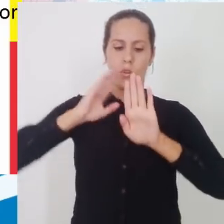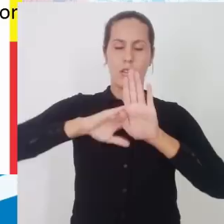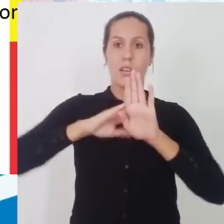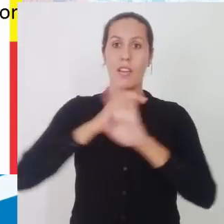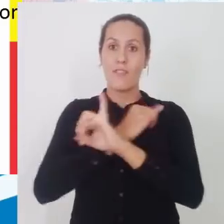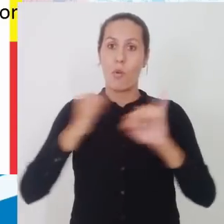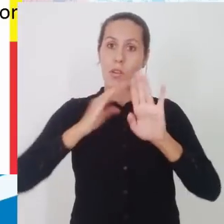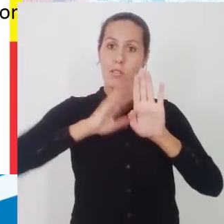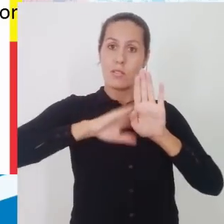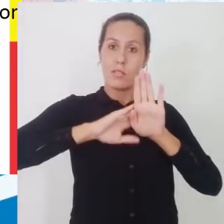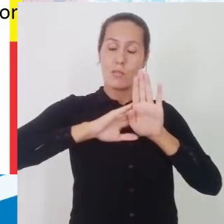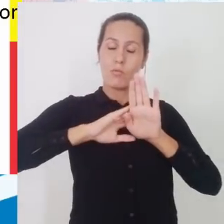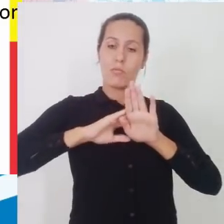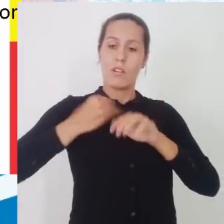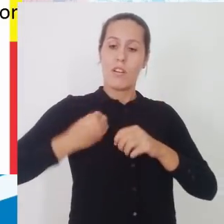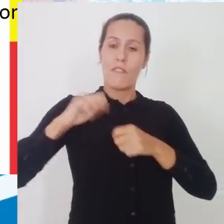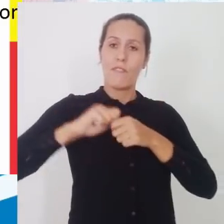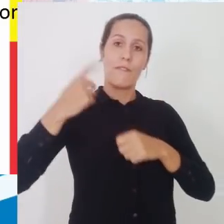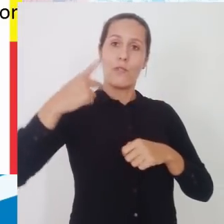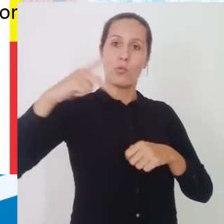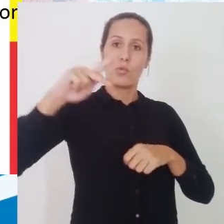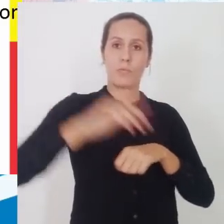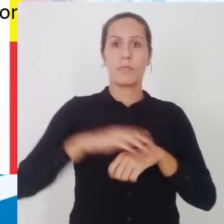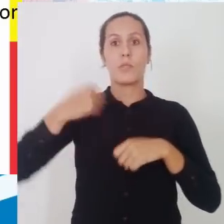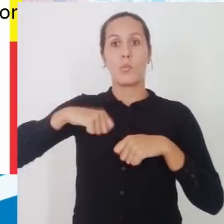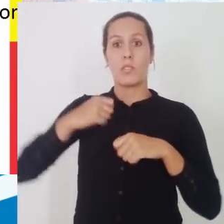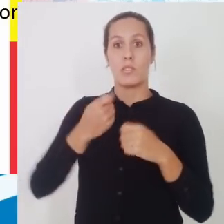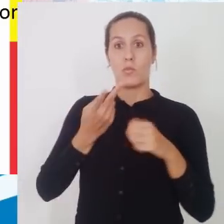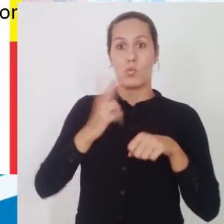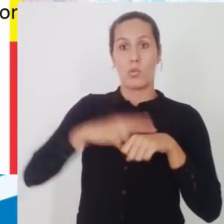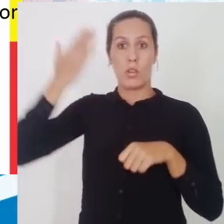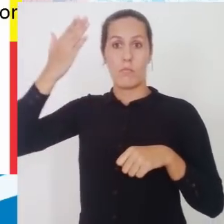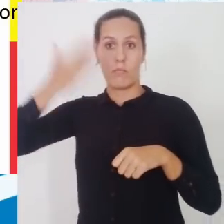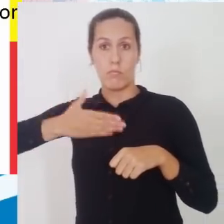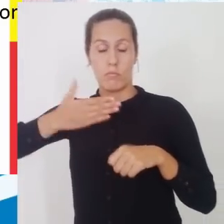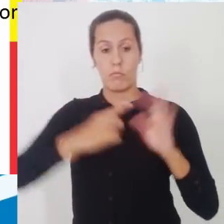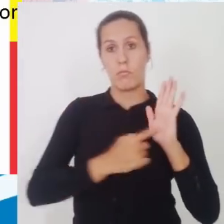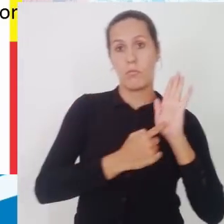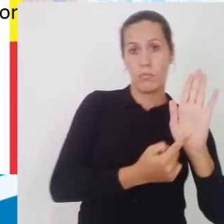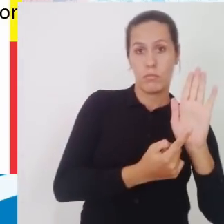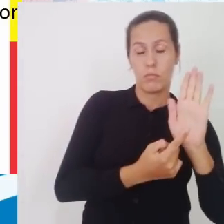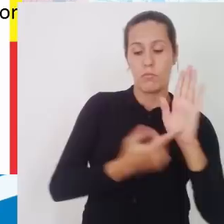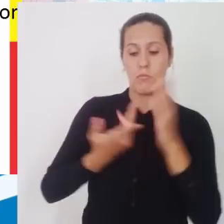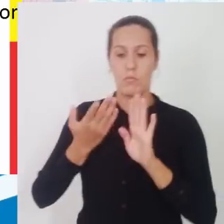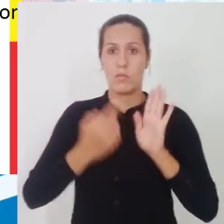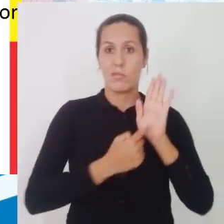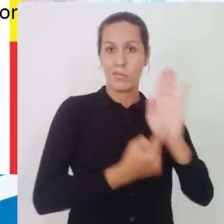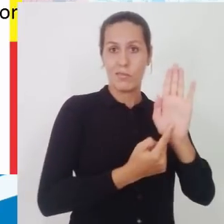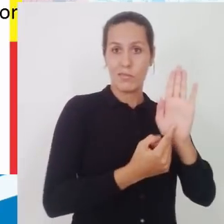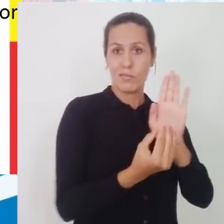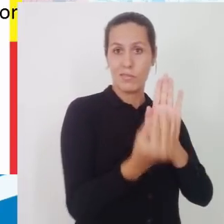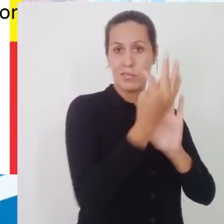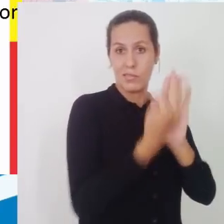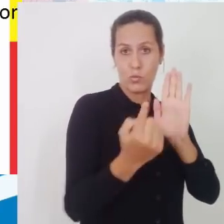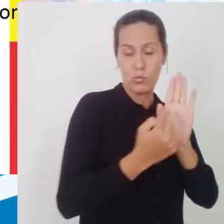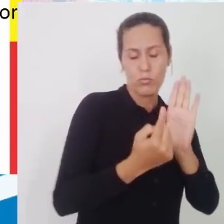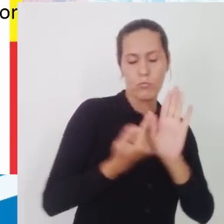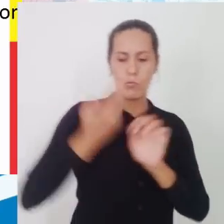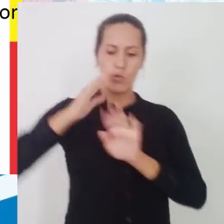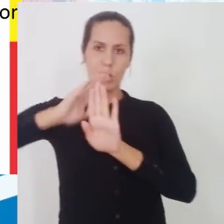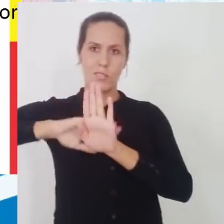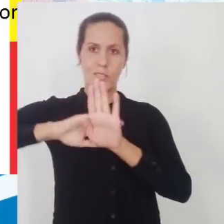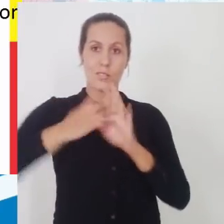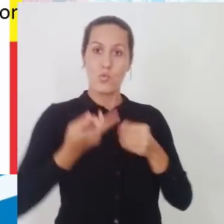informações implícitas. Eu preciso das evidências e das conexões, ou seja, do explícito e do implícito,